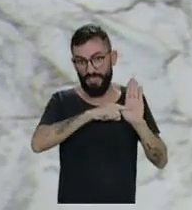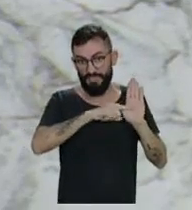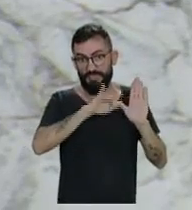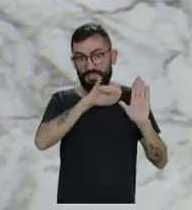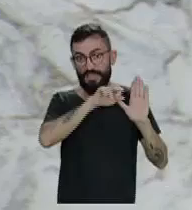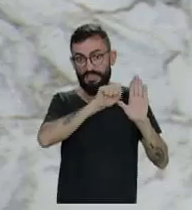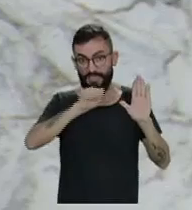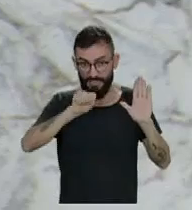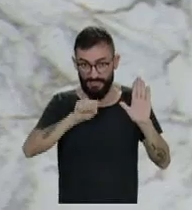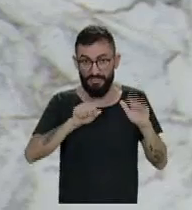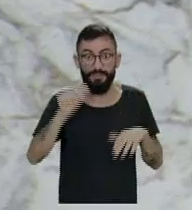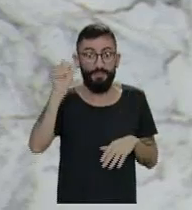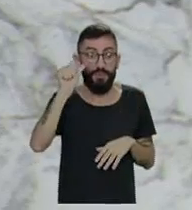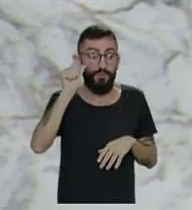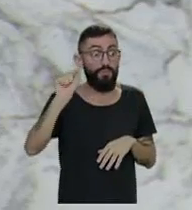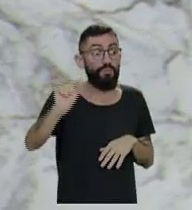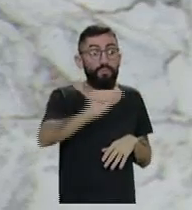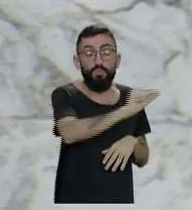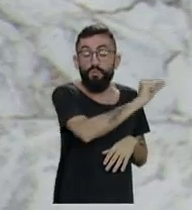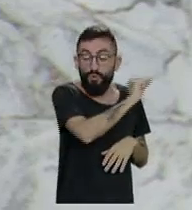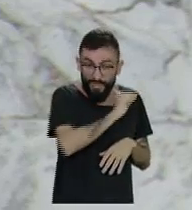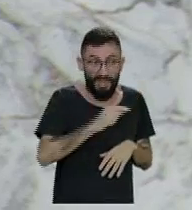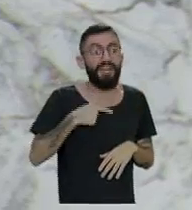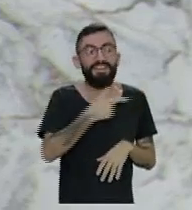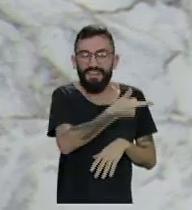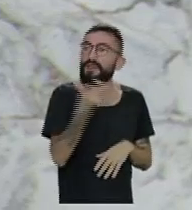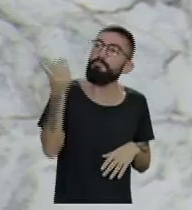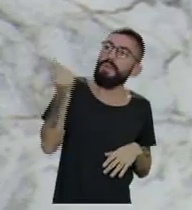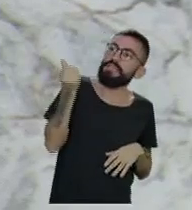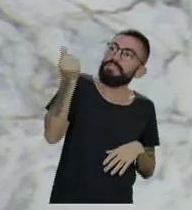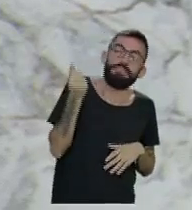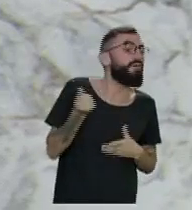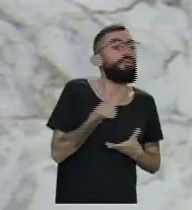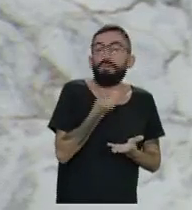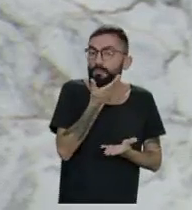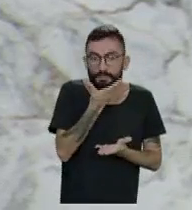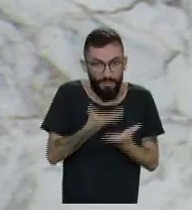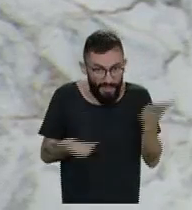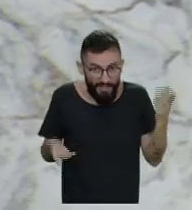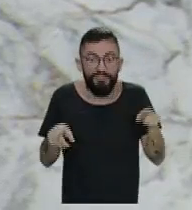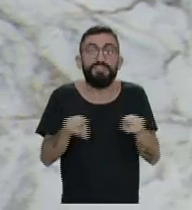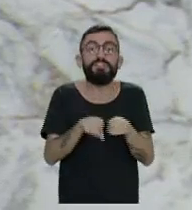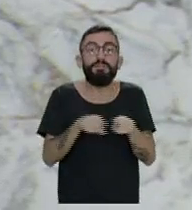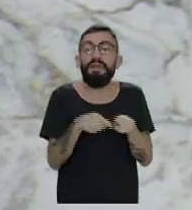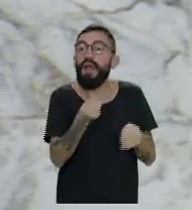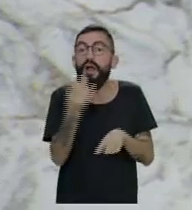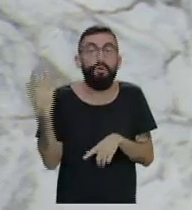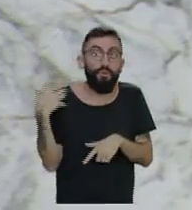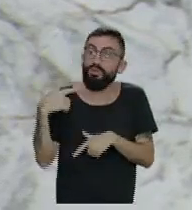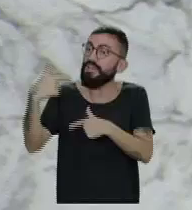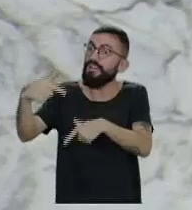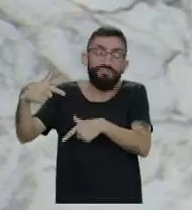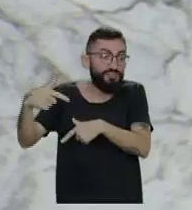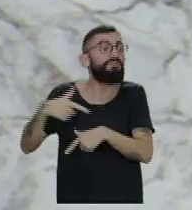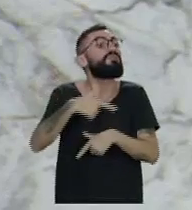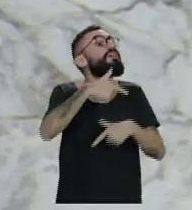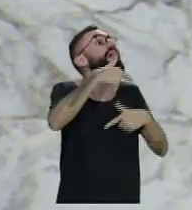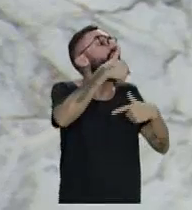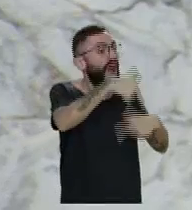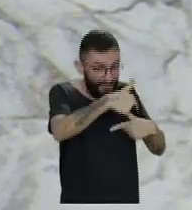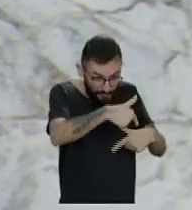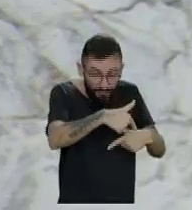as nossas pensionistas querendo separar os nossos inativos dos ativos ou seja eles permanecem na